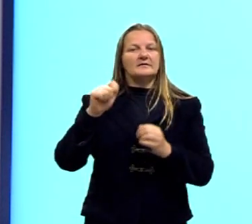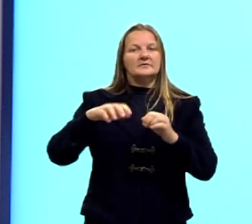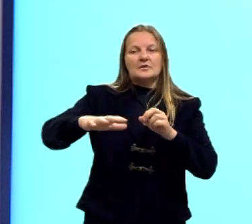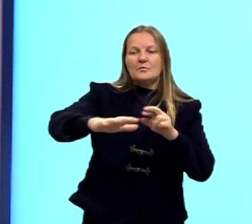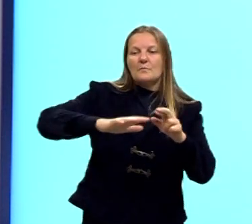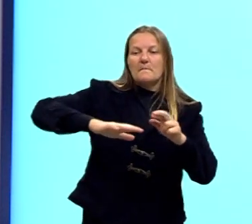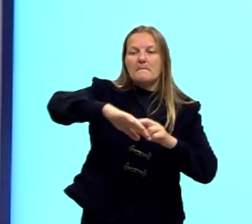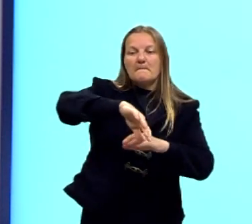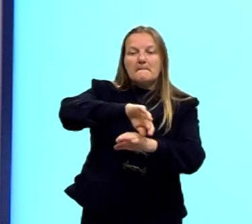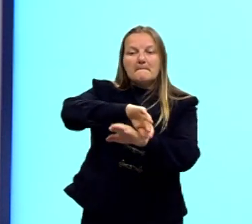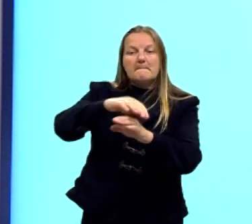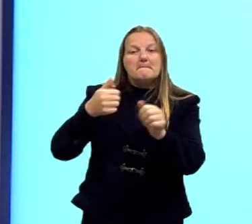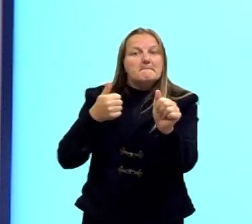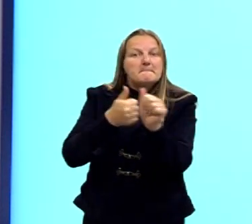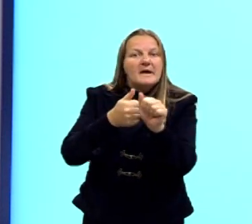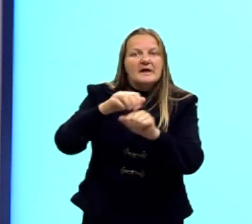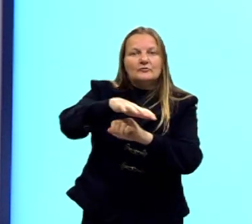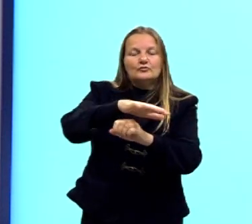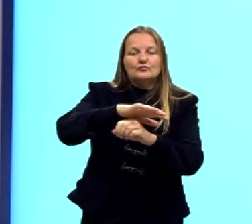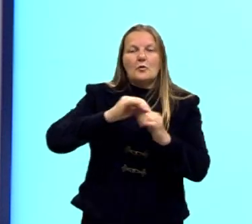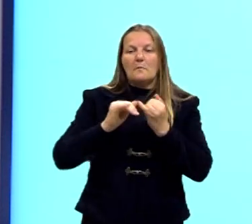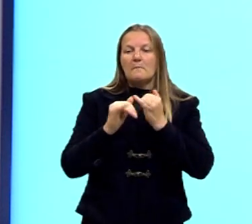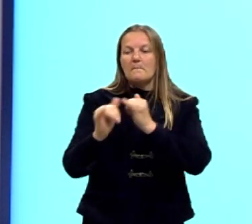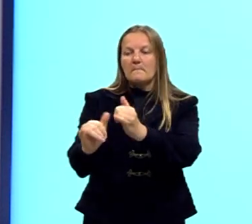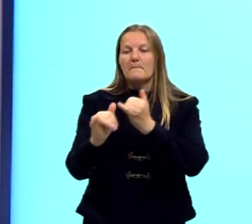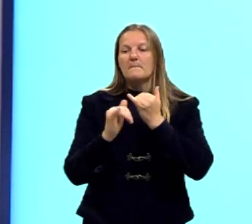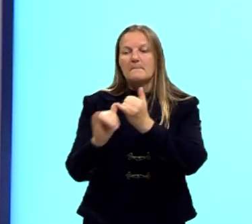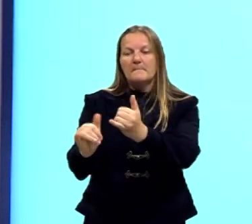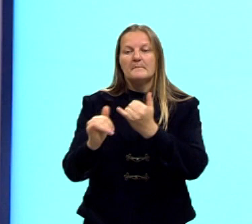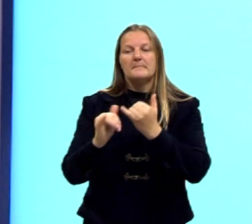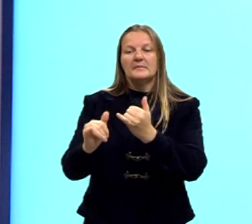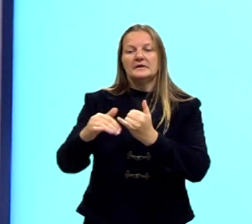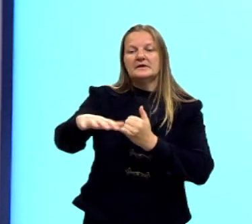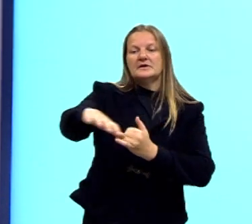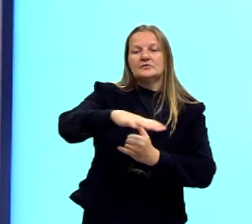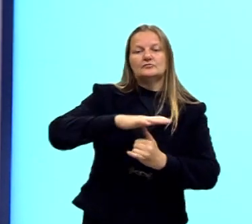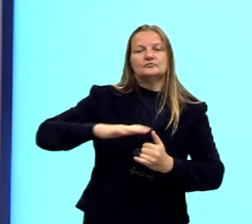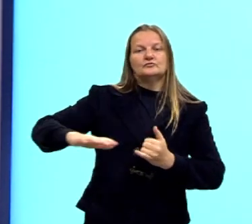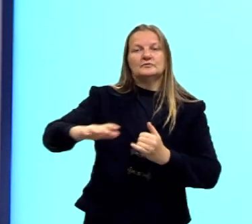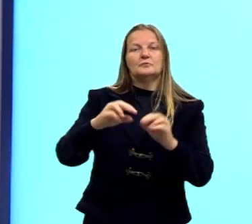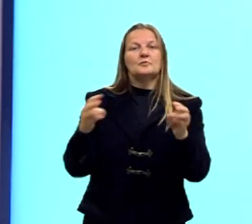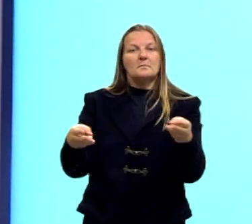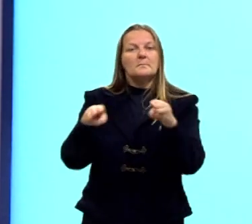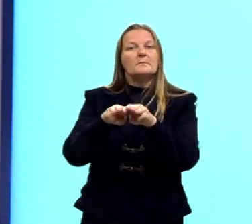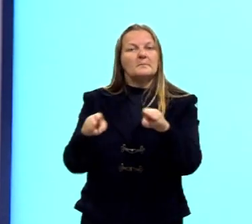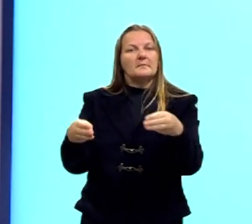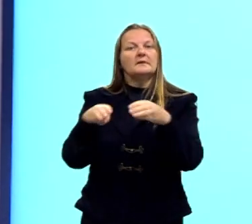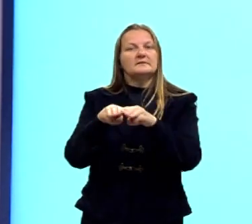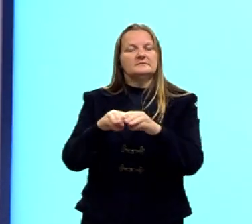ao redor né nessa carga por onde ela está se movimentando então um campo magnético